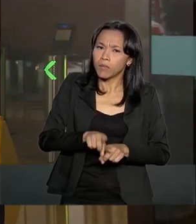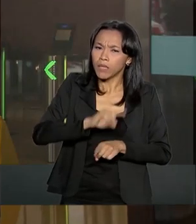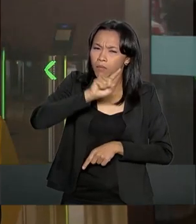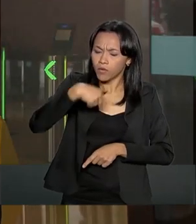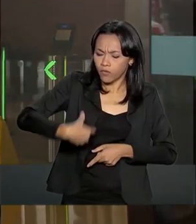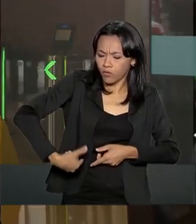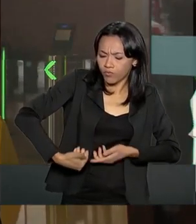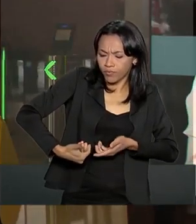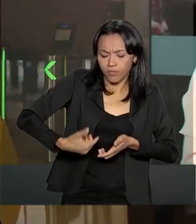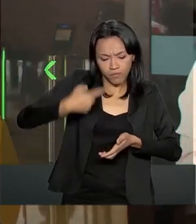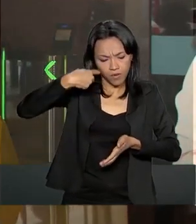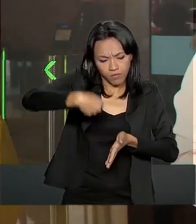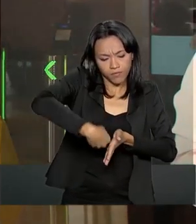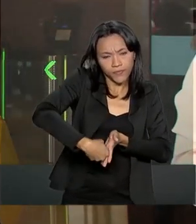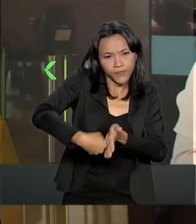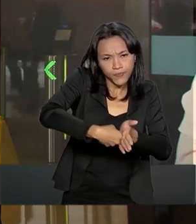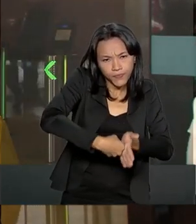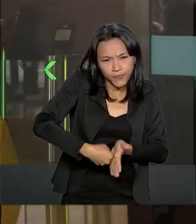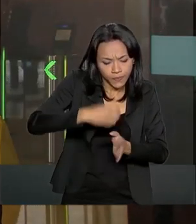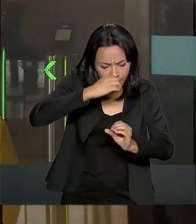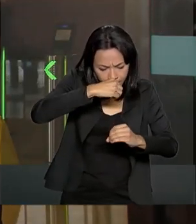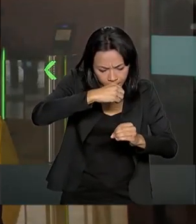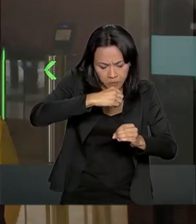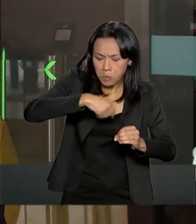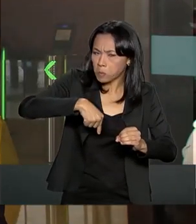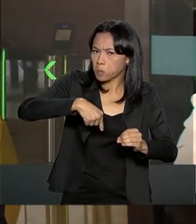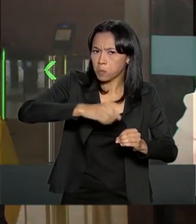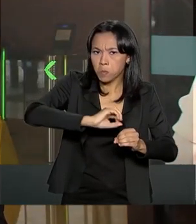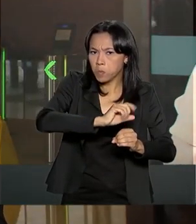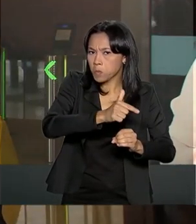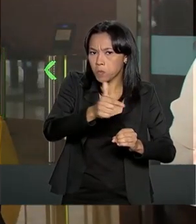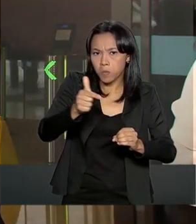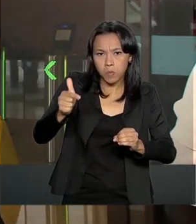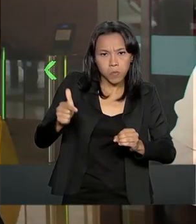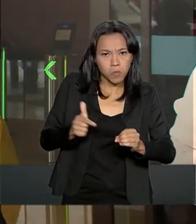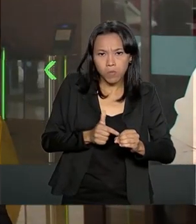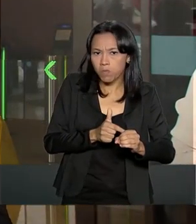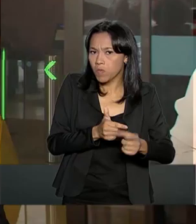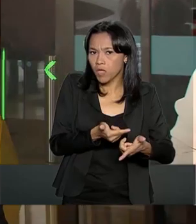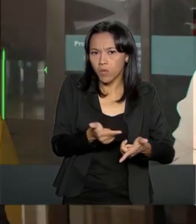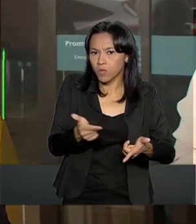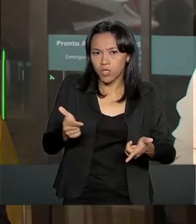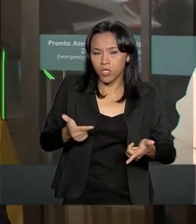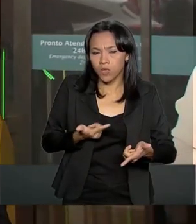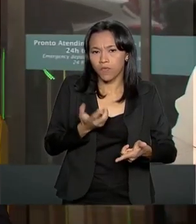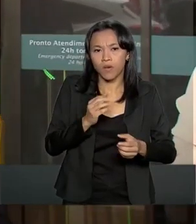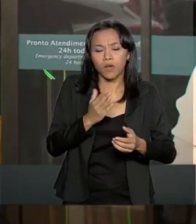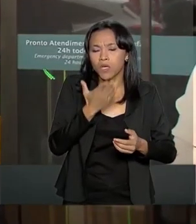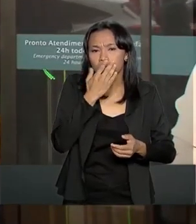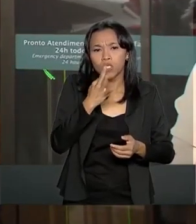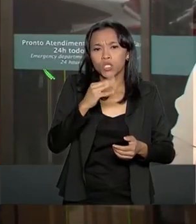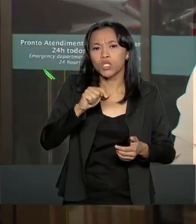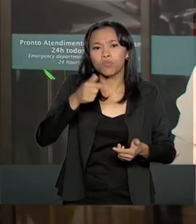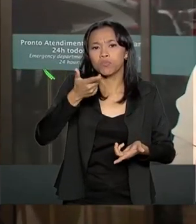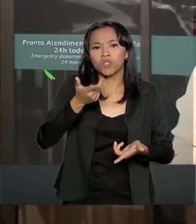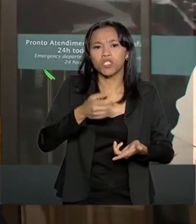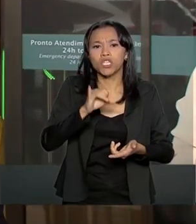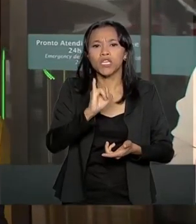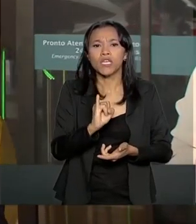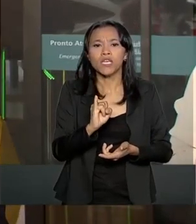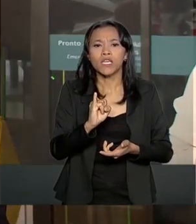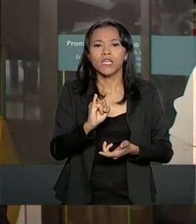realizados durante todo esse período e não se encontrou em nenhum momento qualquer tipo de